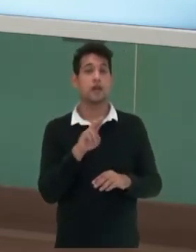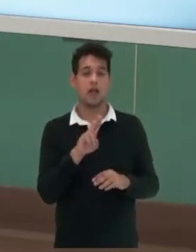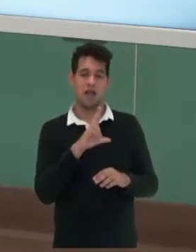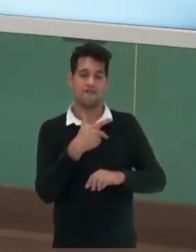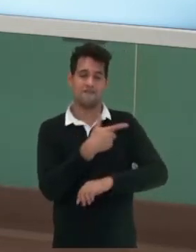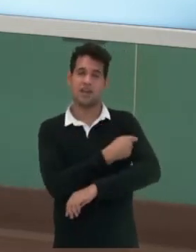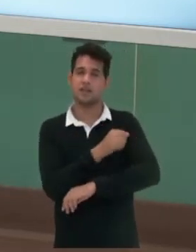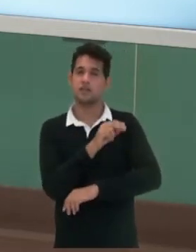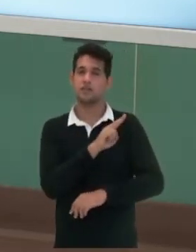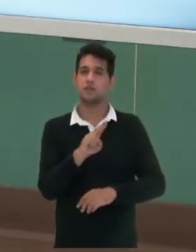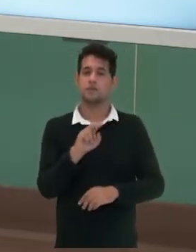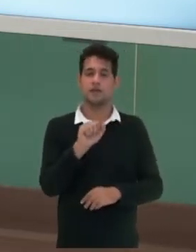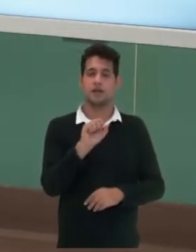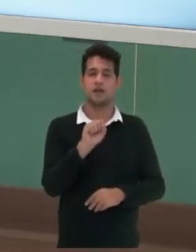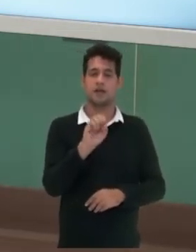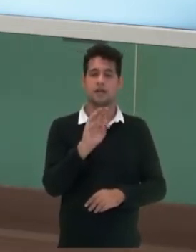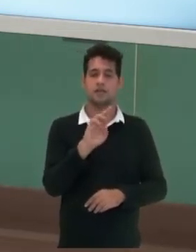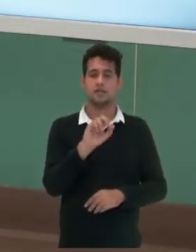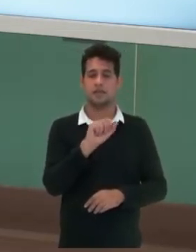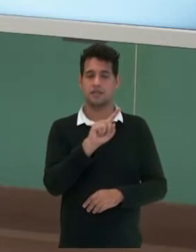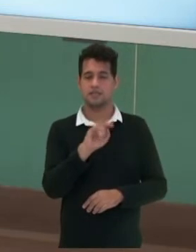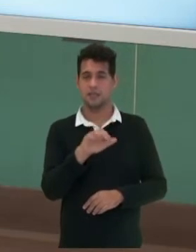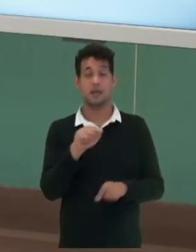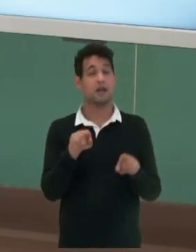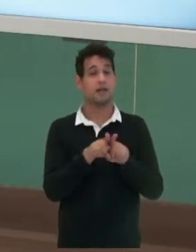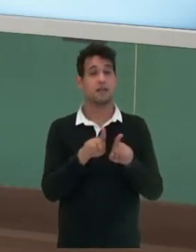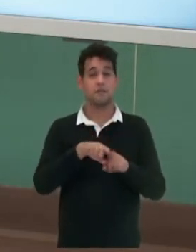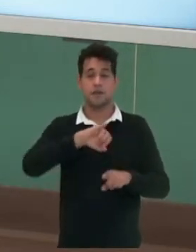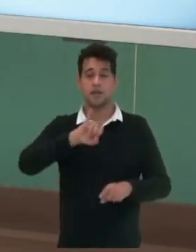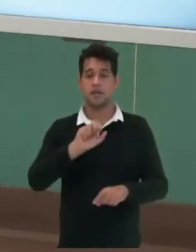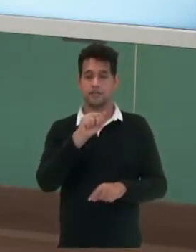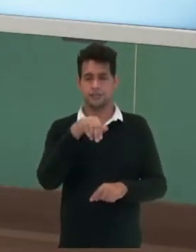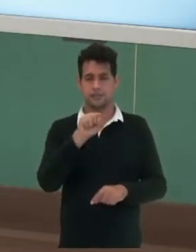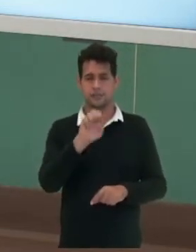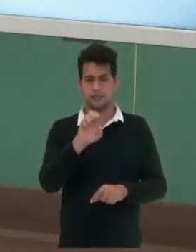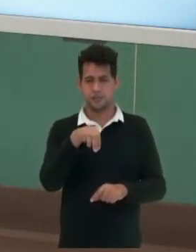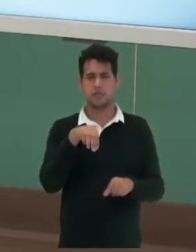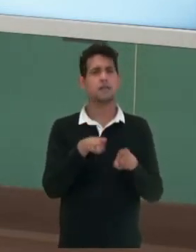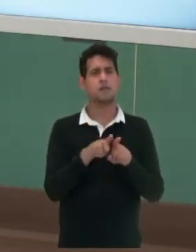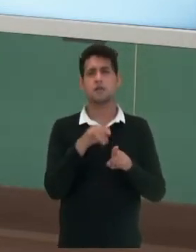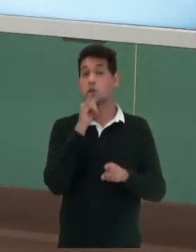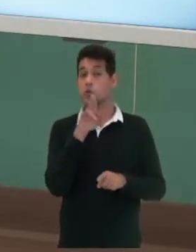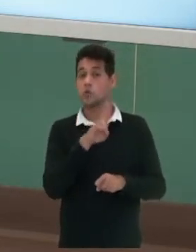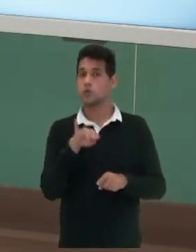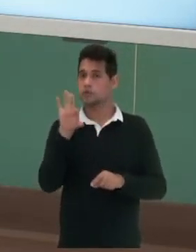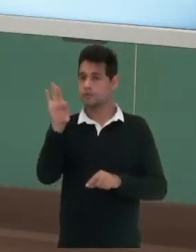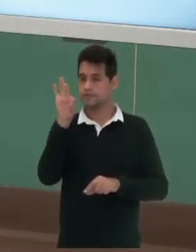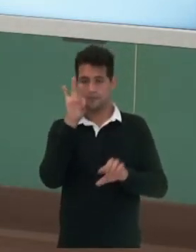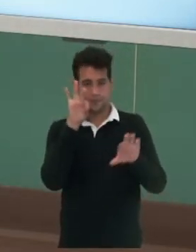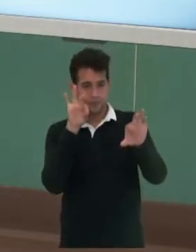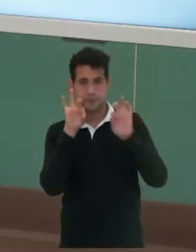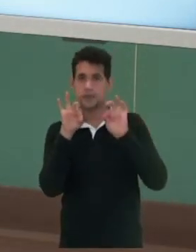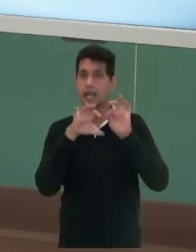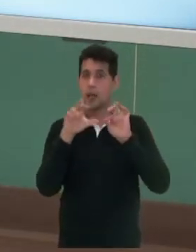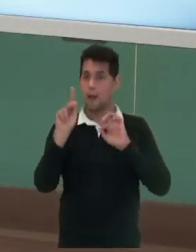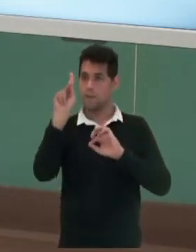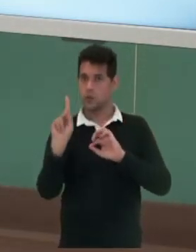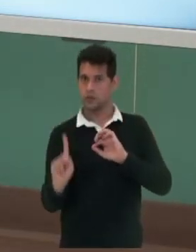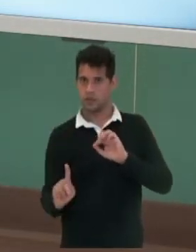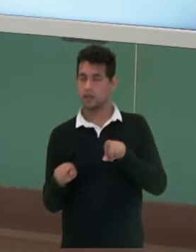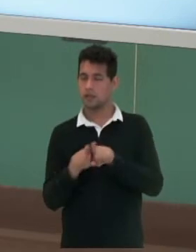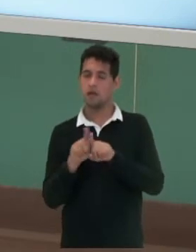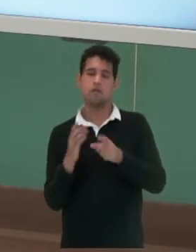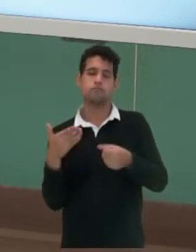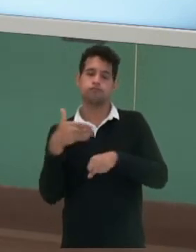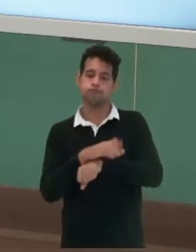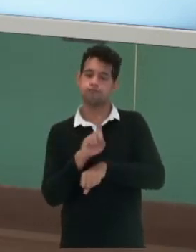AstraZeneca e a Janssen funcionam dessa forma, e contra a ebola também. Eu pego aquelas proteínas que acabam